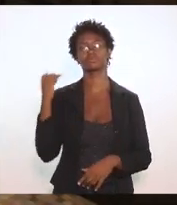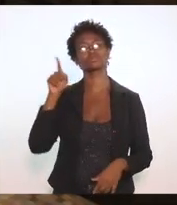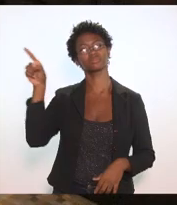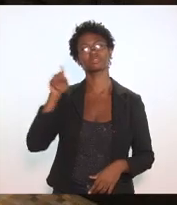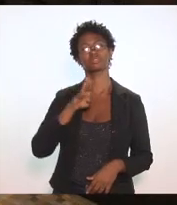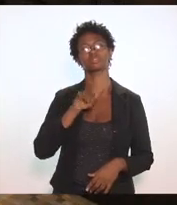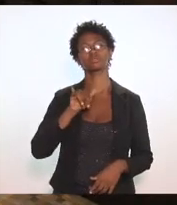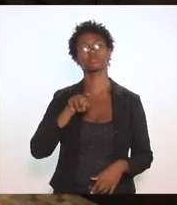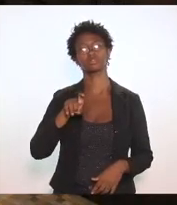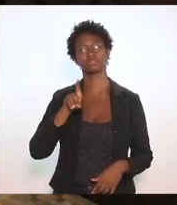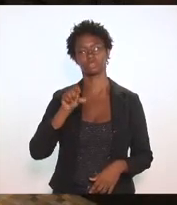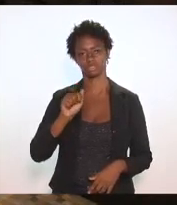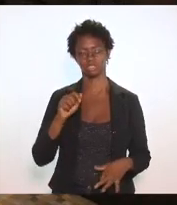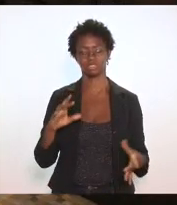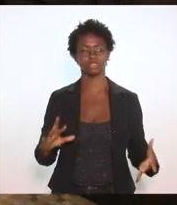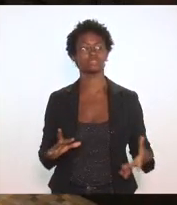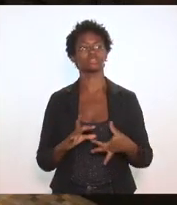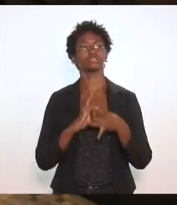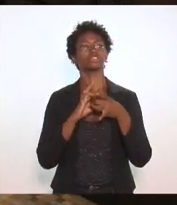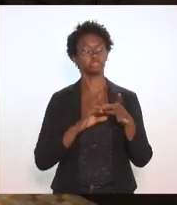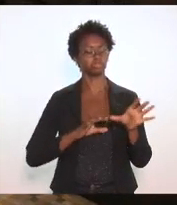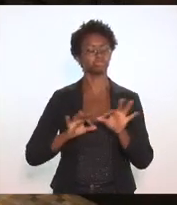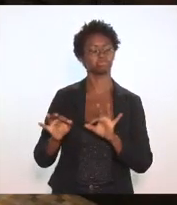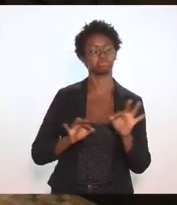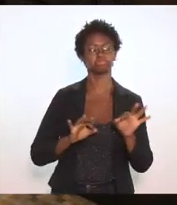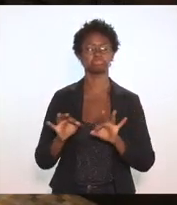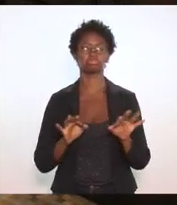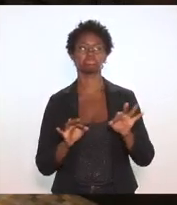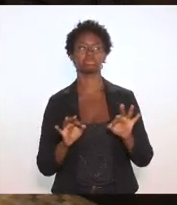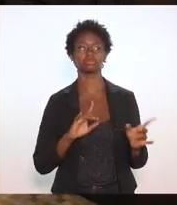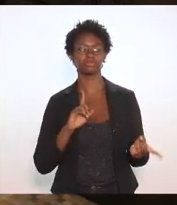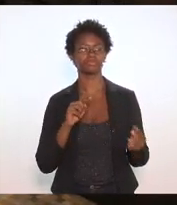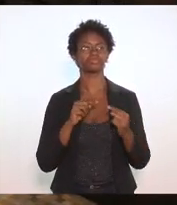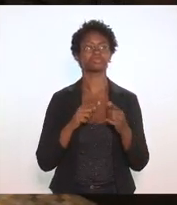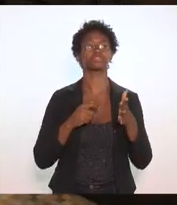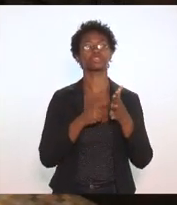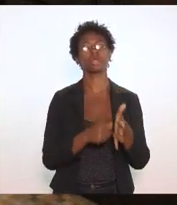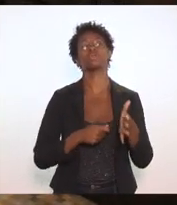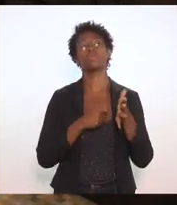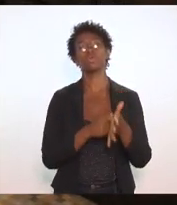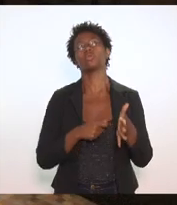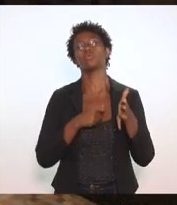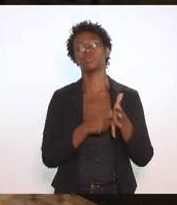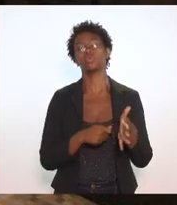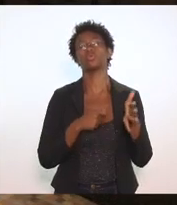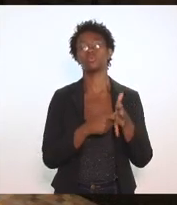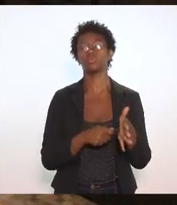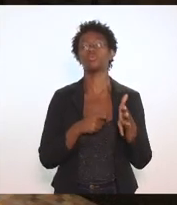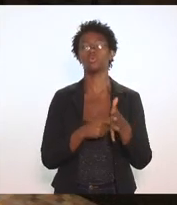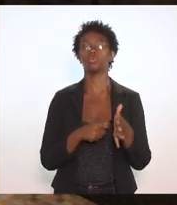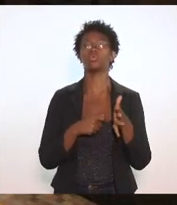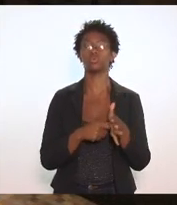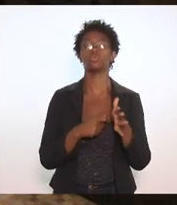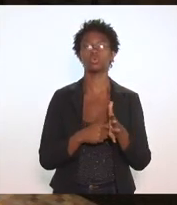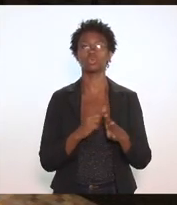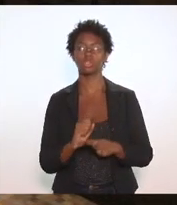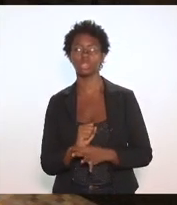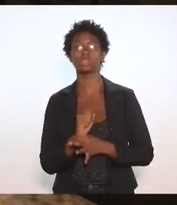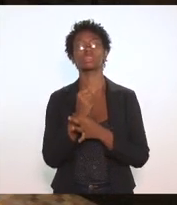Fluminense, muito integrado, muito articulado com as lutas e com as causas em